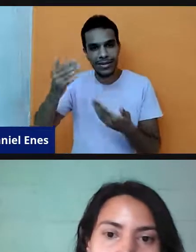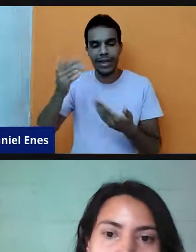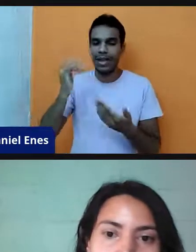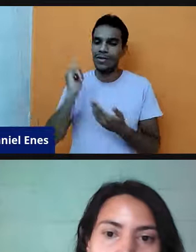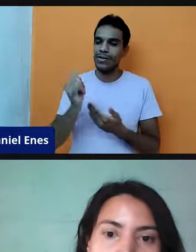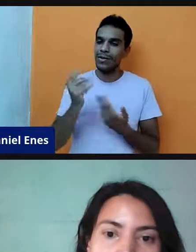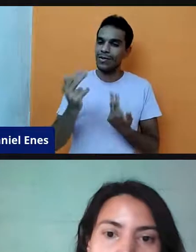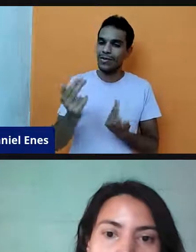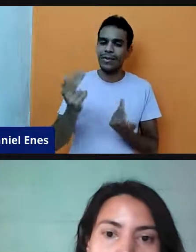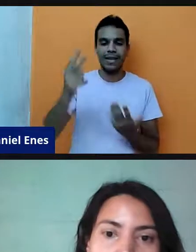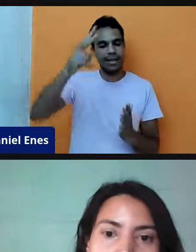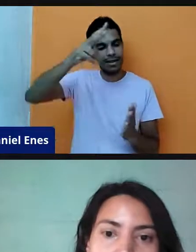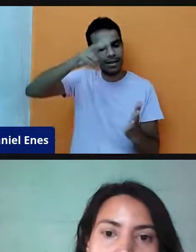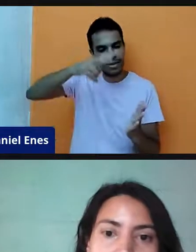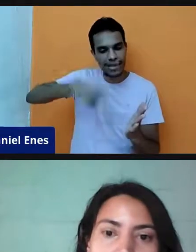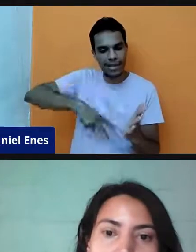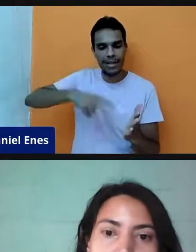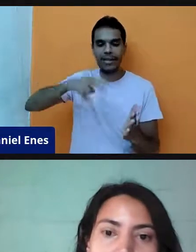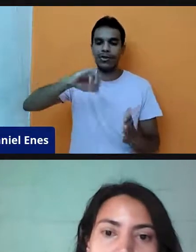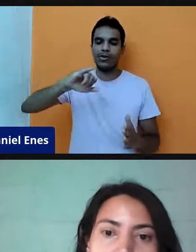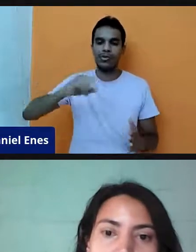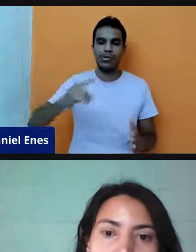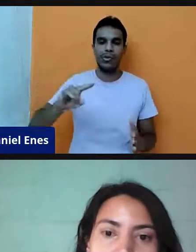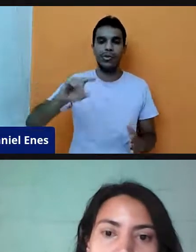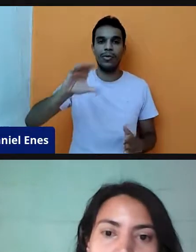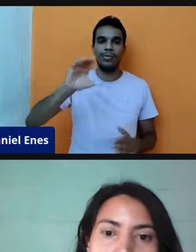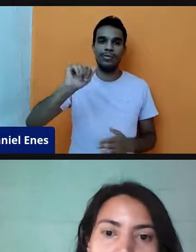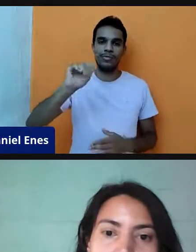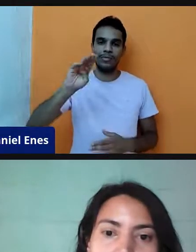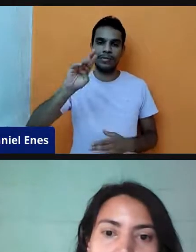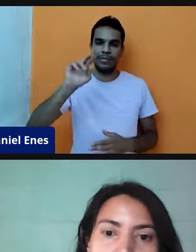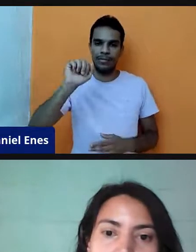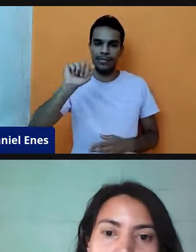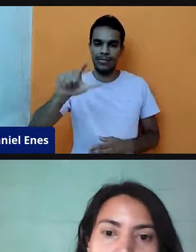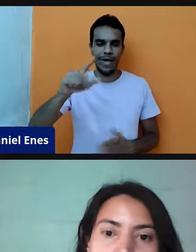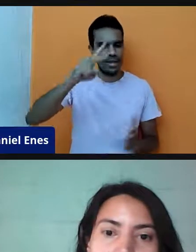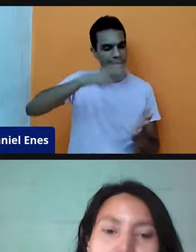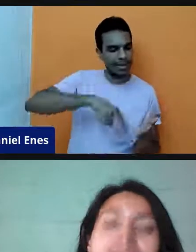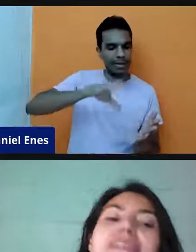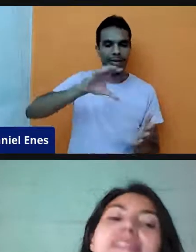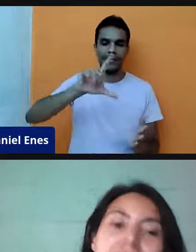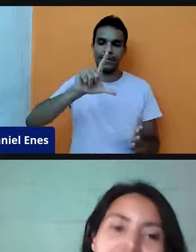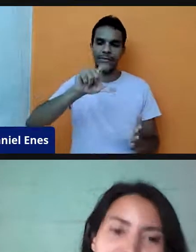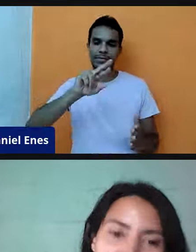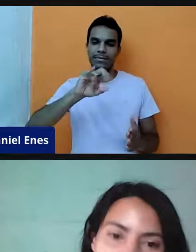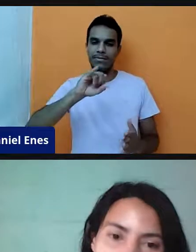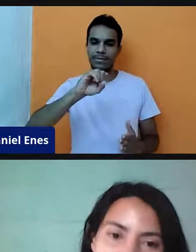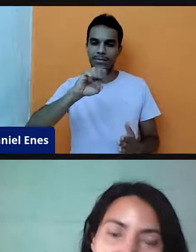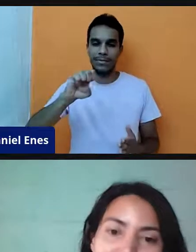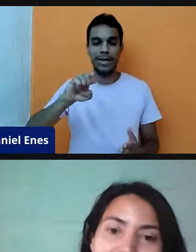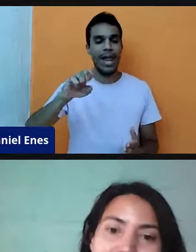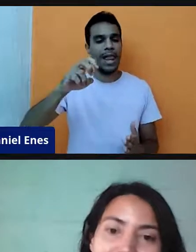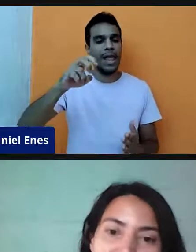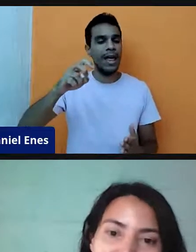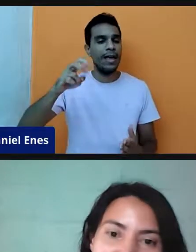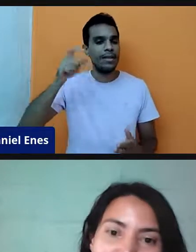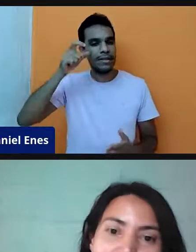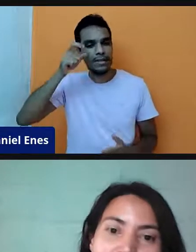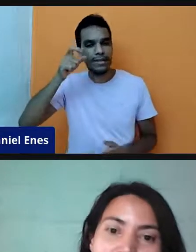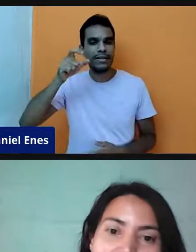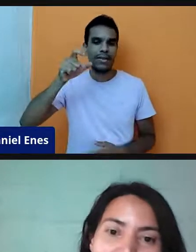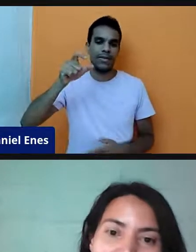né, leiam João Cabral, leiam Clarice, assistam ao filme, né, sim. Tem muito vídeo bom